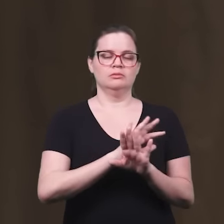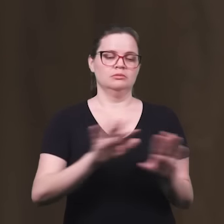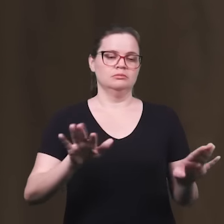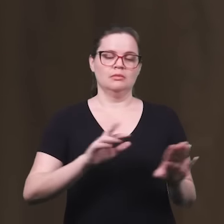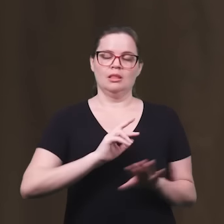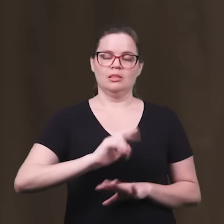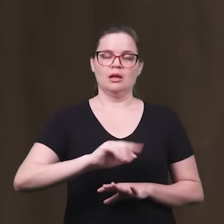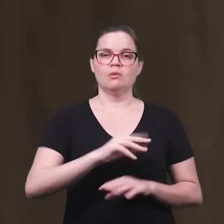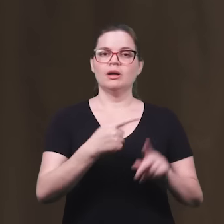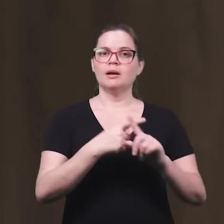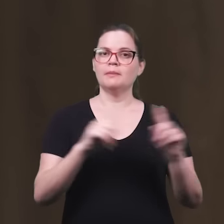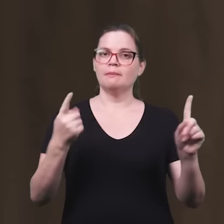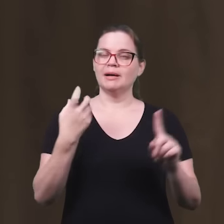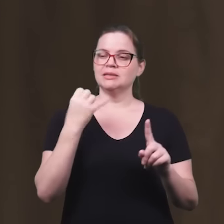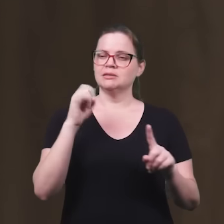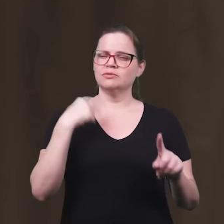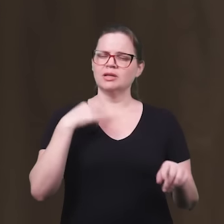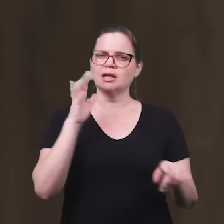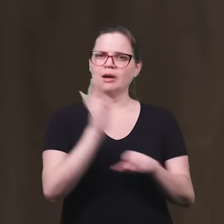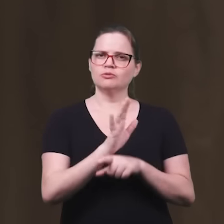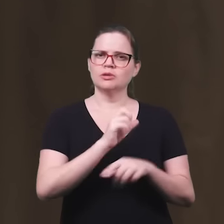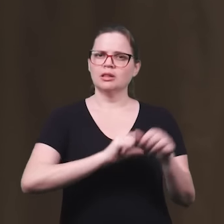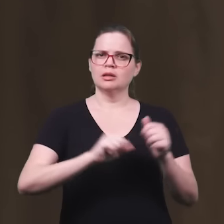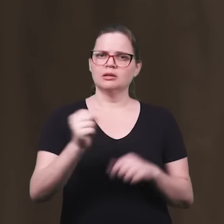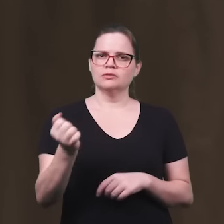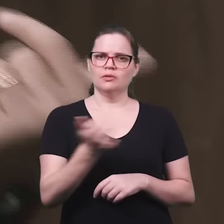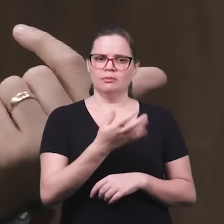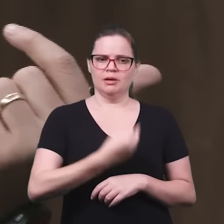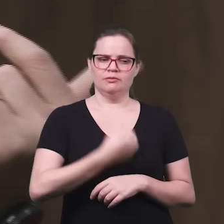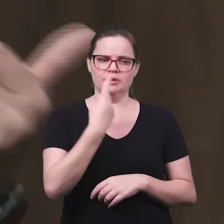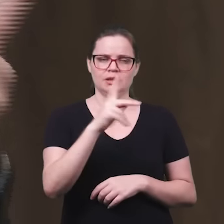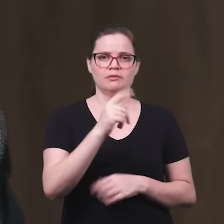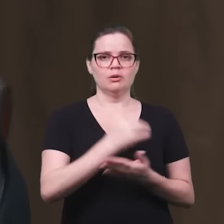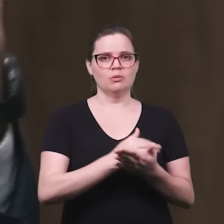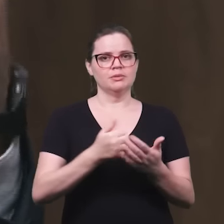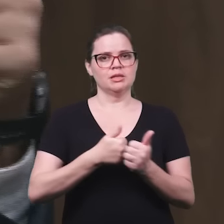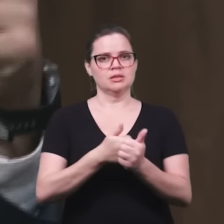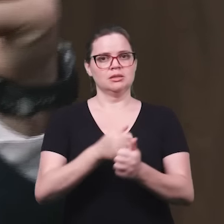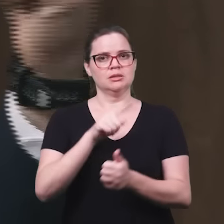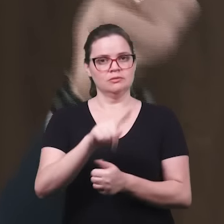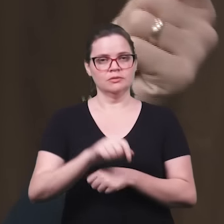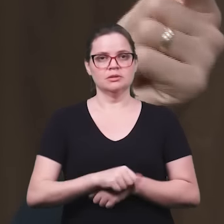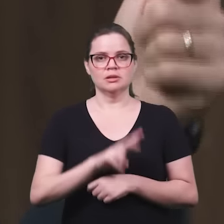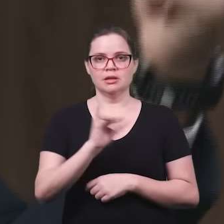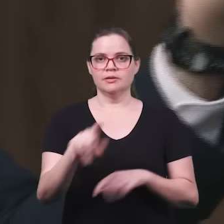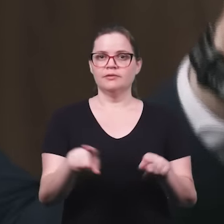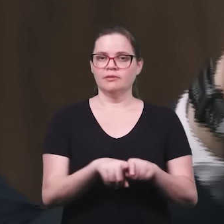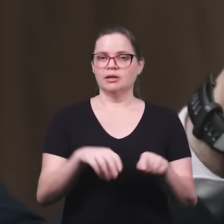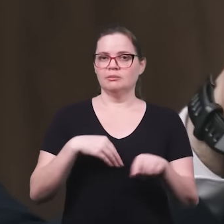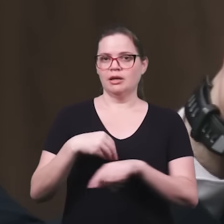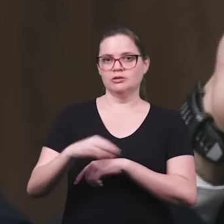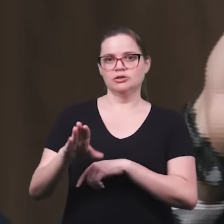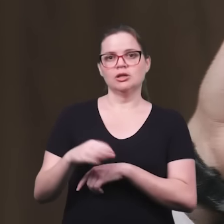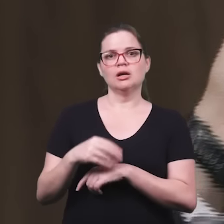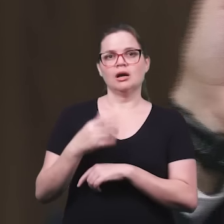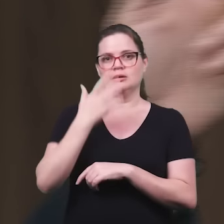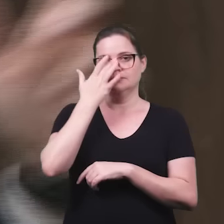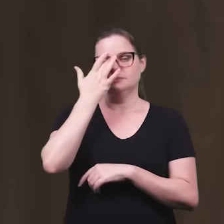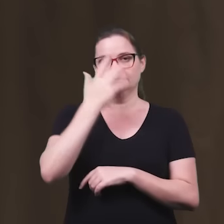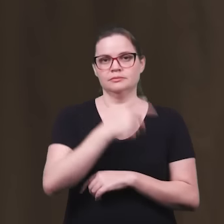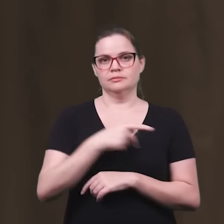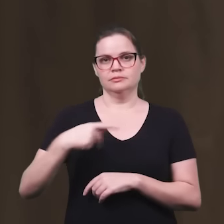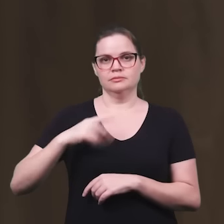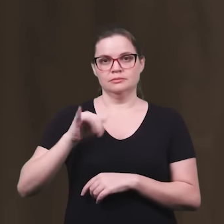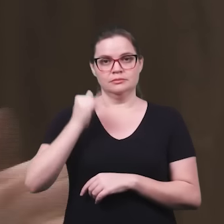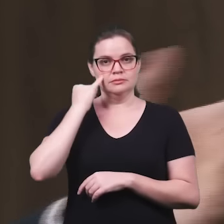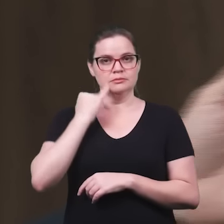clientes. Mas quando você transforma a vida daquelas pessoas, elas vão passar a te seguir e muitas vezes vão passar a te seguir e vão te recomendar. Pastor José